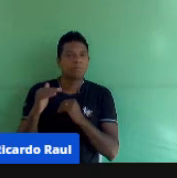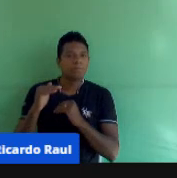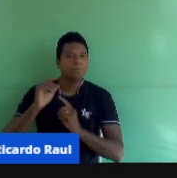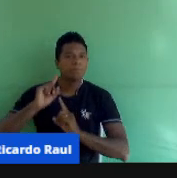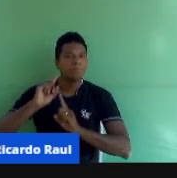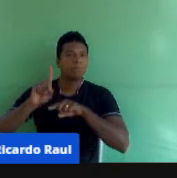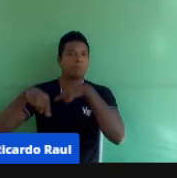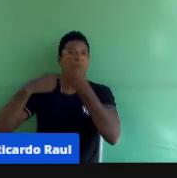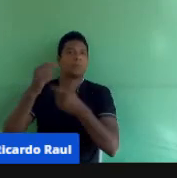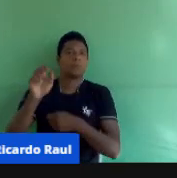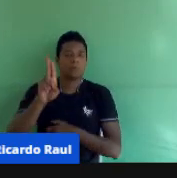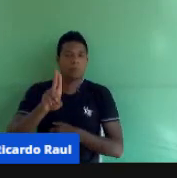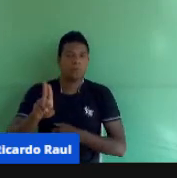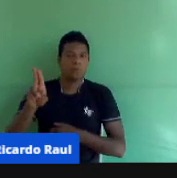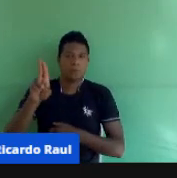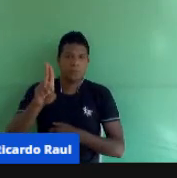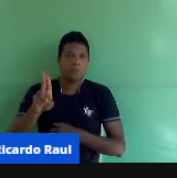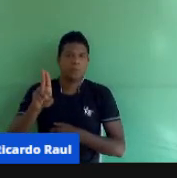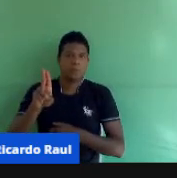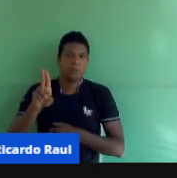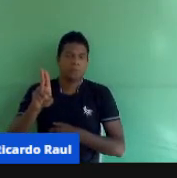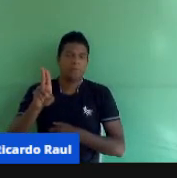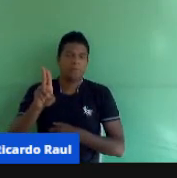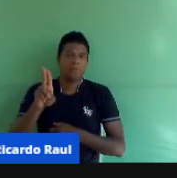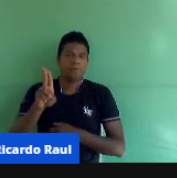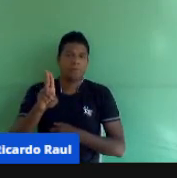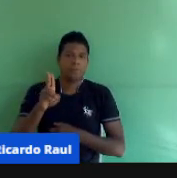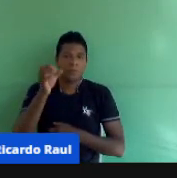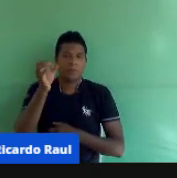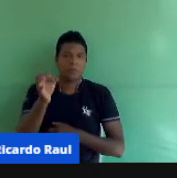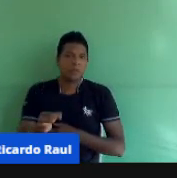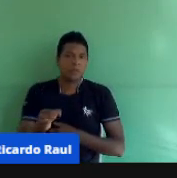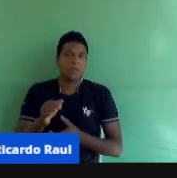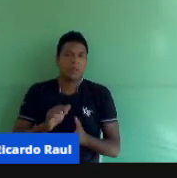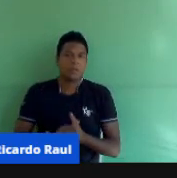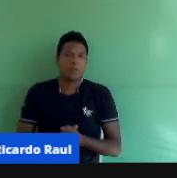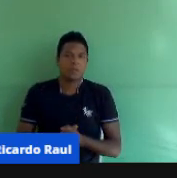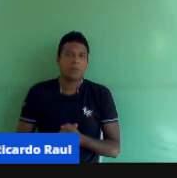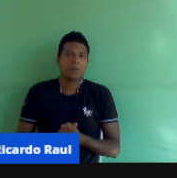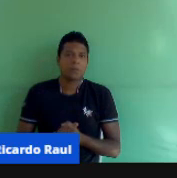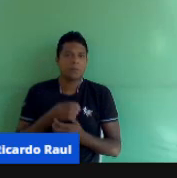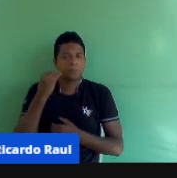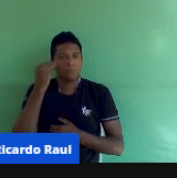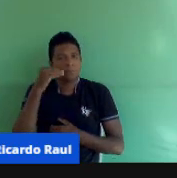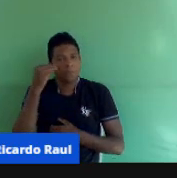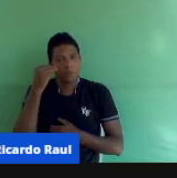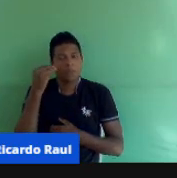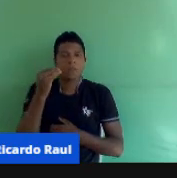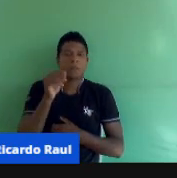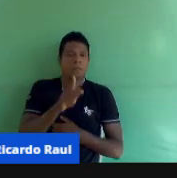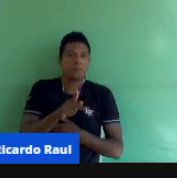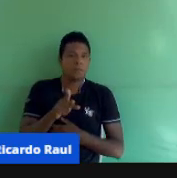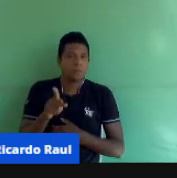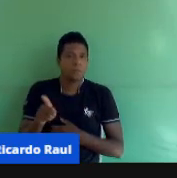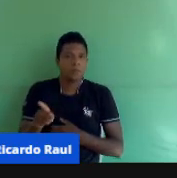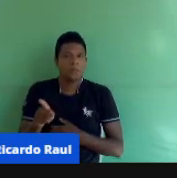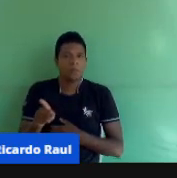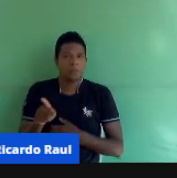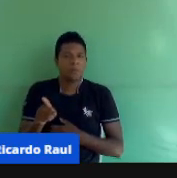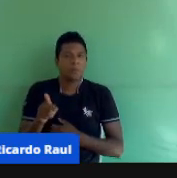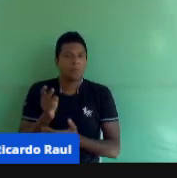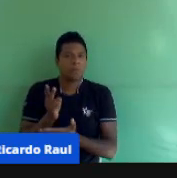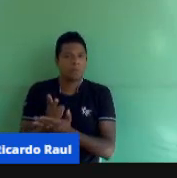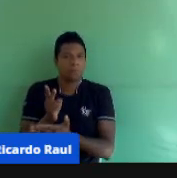sentido para utilizar essa ferramenta de maneira adequada? Seja por meio da experiência, então é um professor que frequentemente